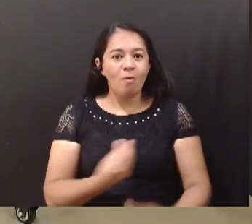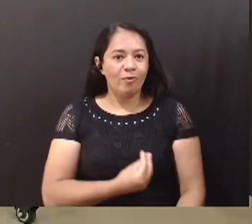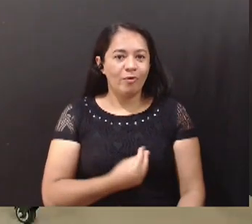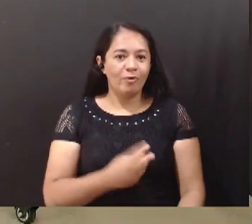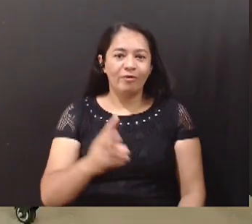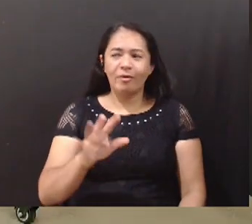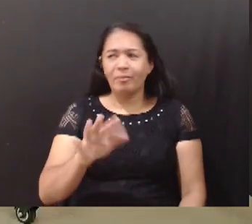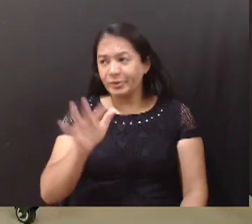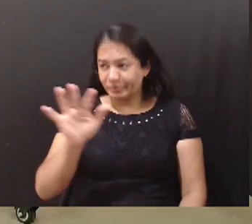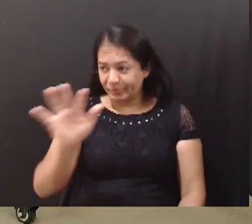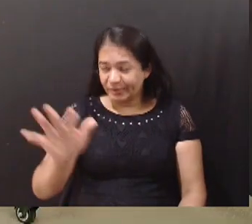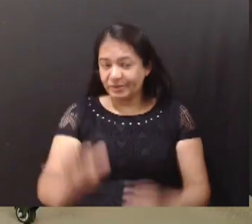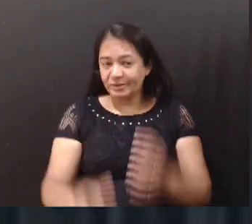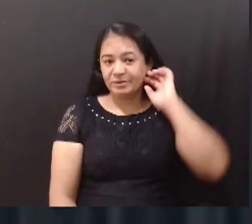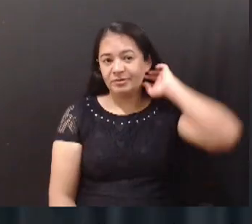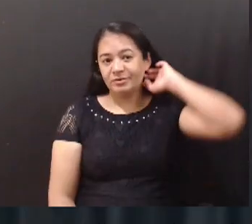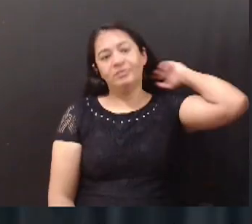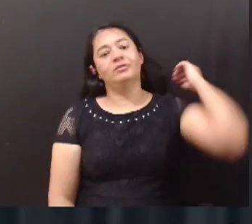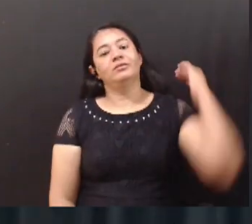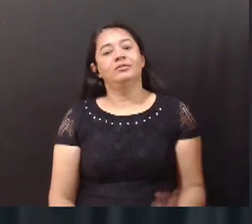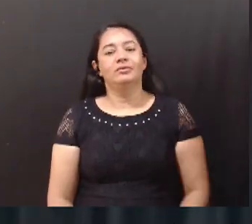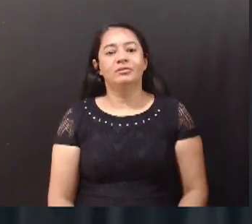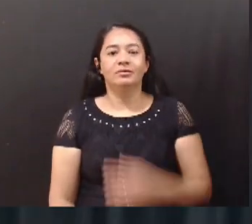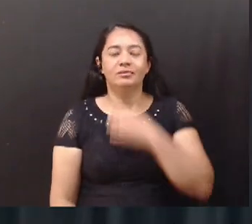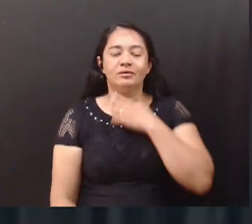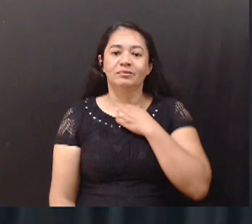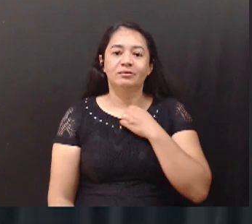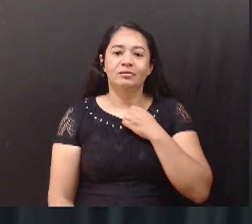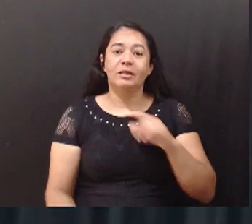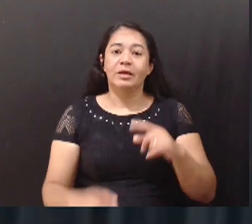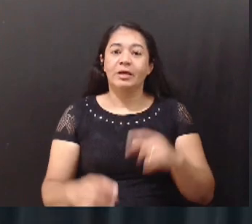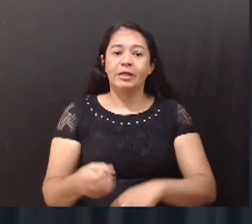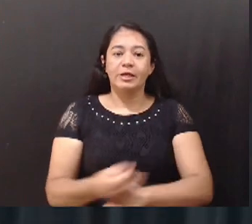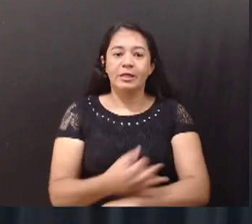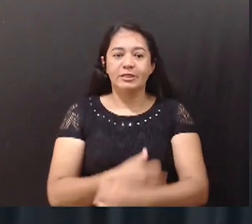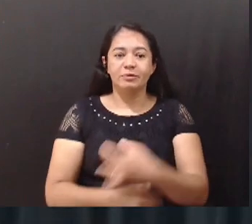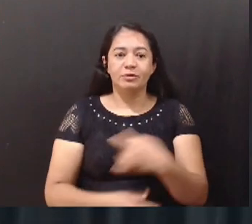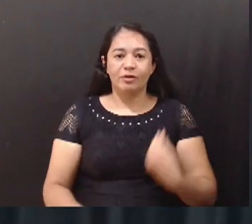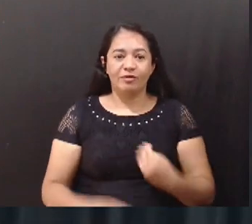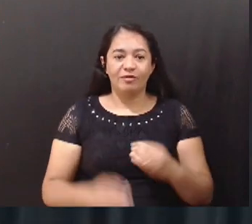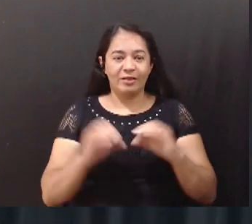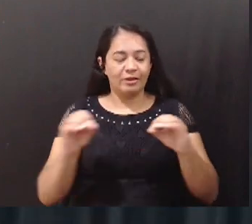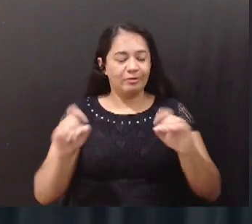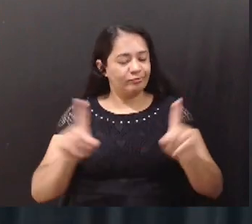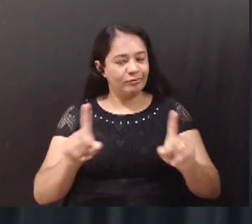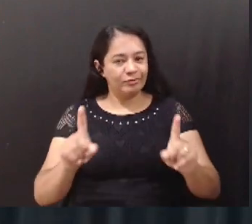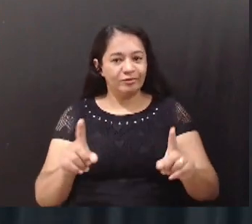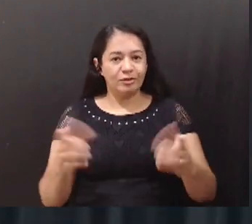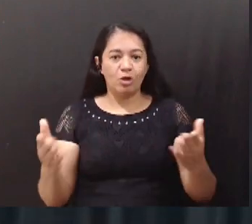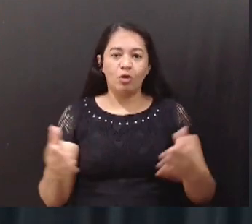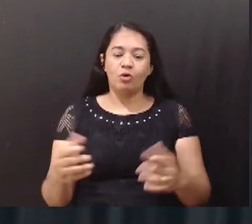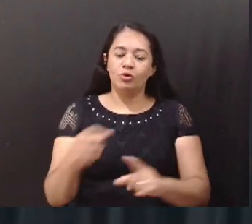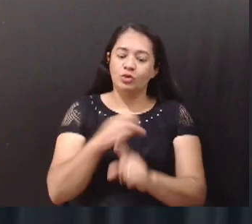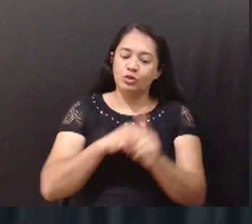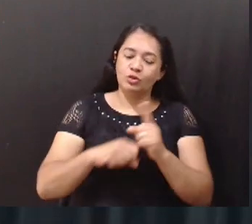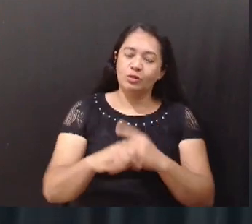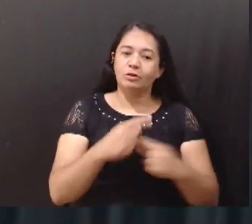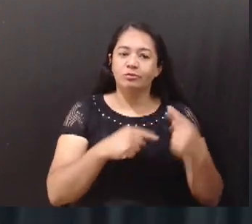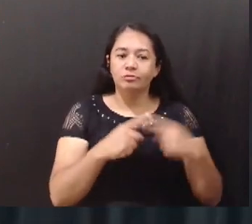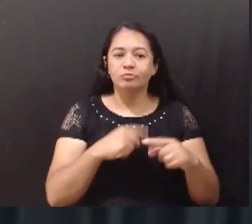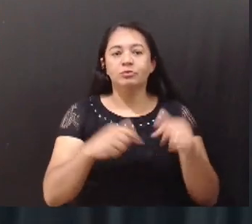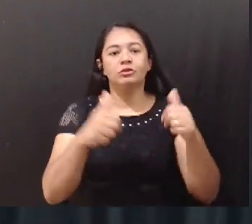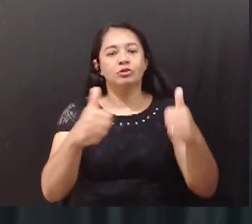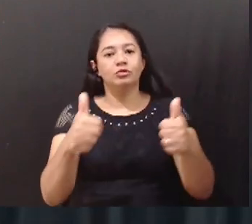gente também não vive sem essas emoções, né? Hoje a gente é uma sociedade muito desenvolvida, a gente tem